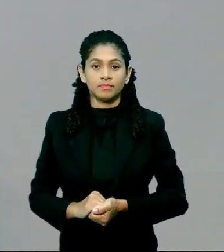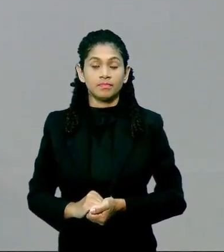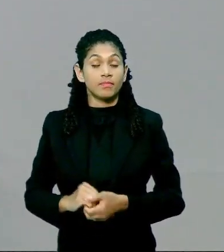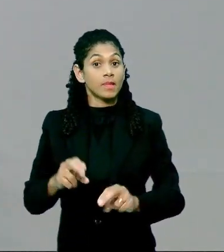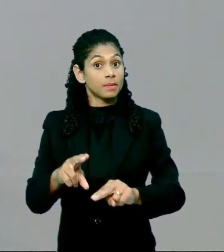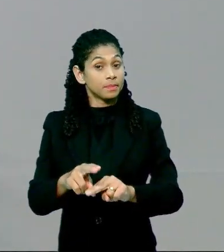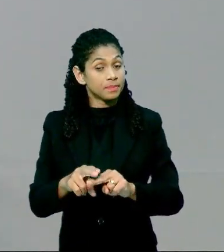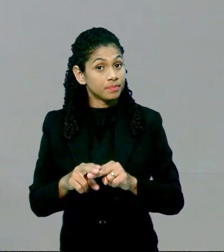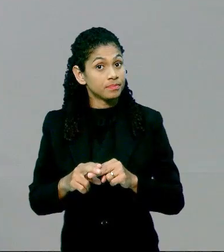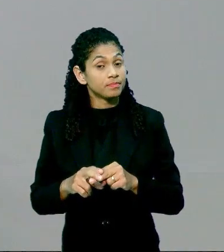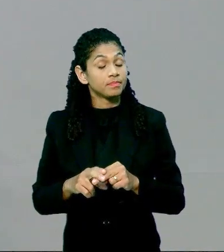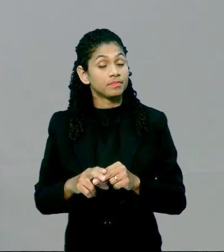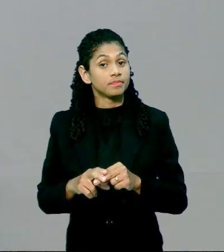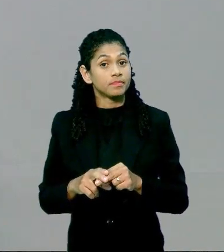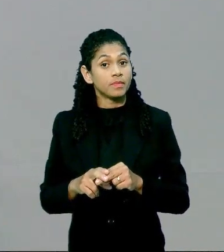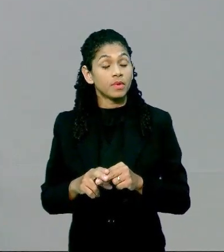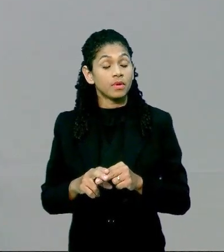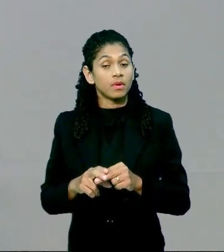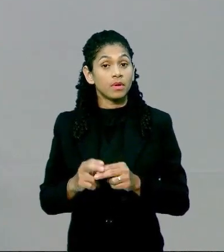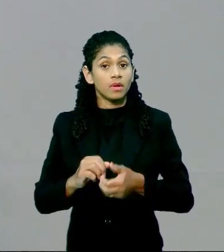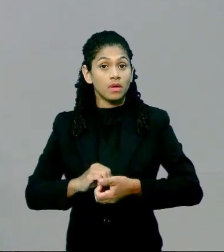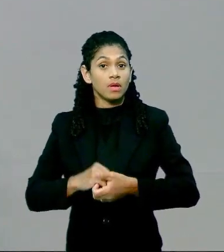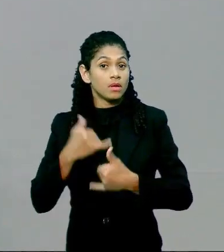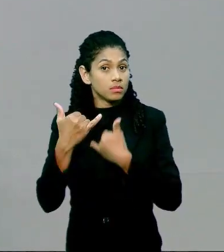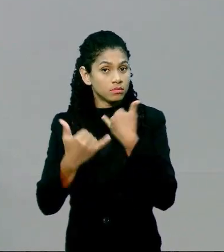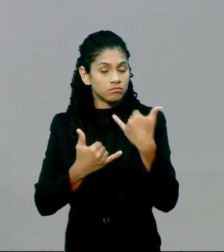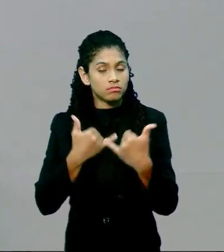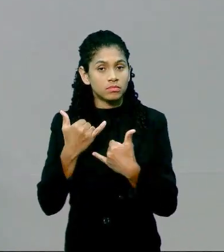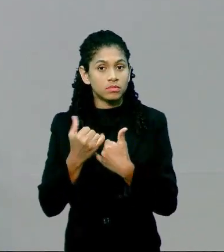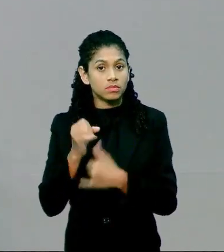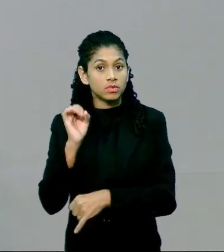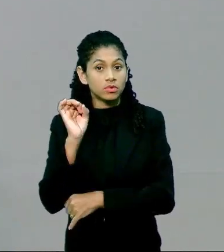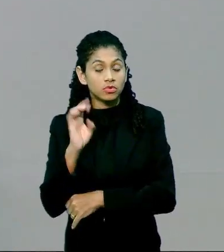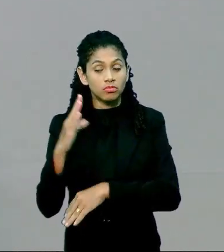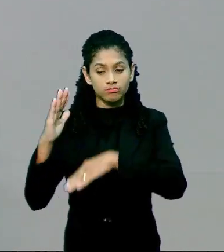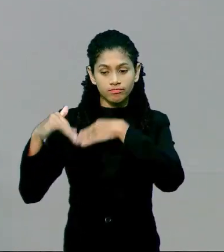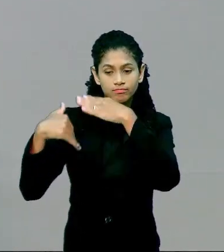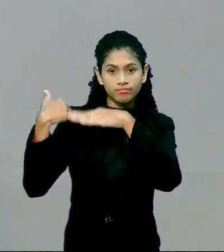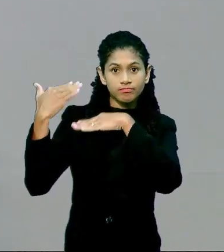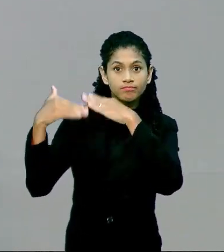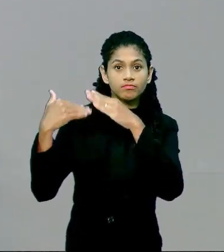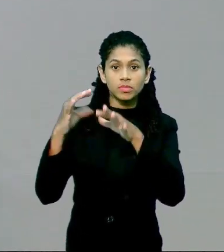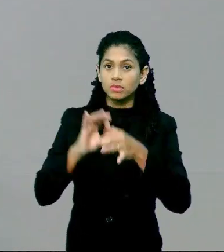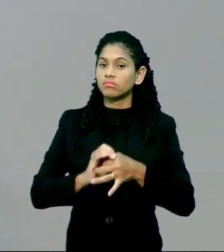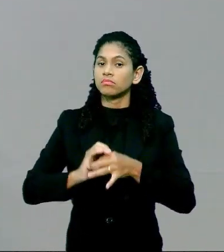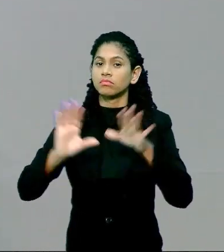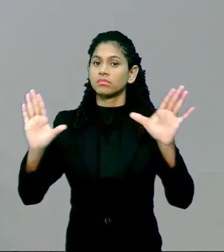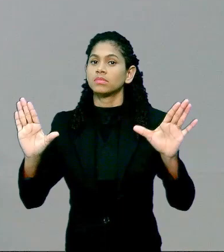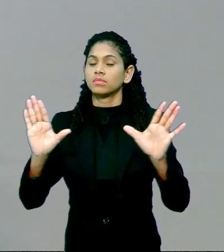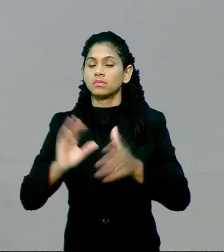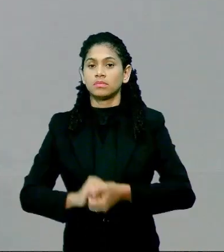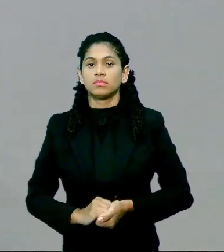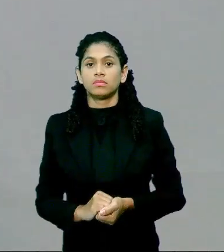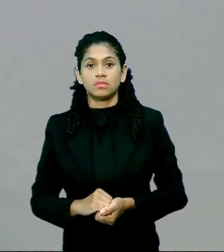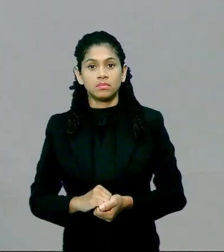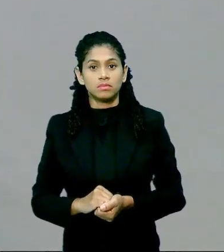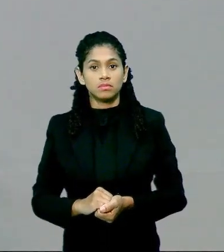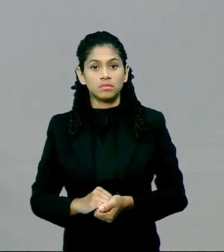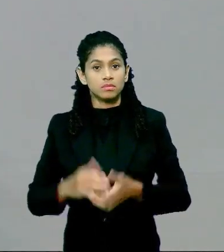de que não se deve ser positivo, porque a brincadeira realmente serve para esse desenvolvimento livre, tranquilo,